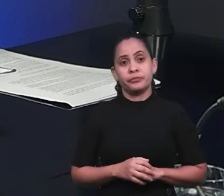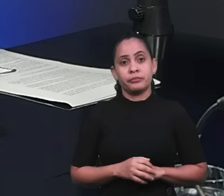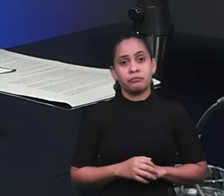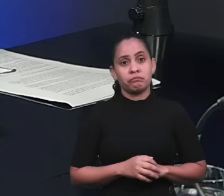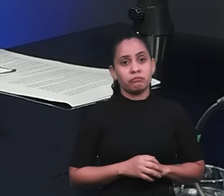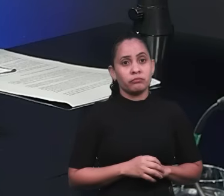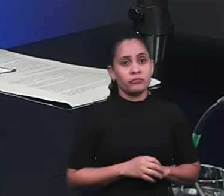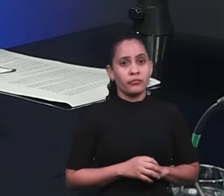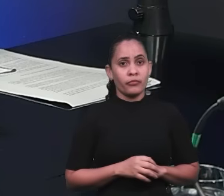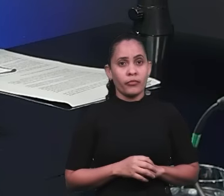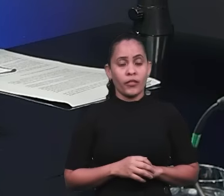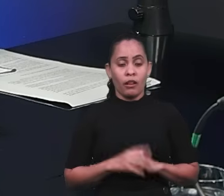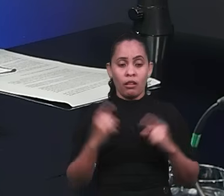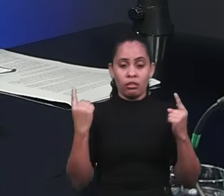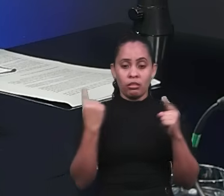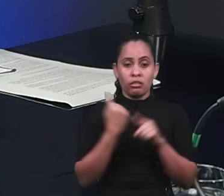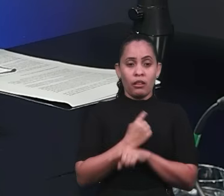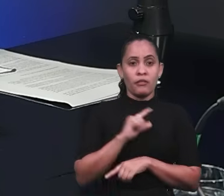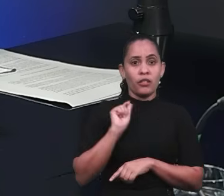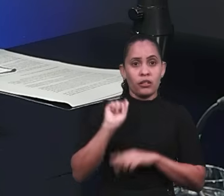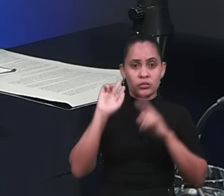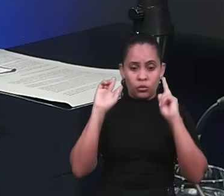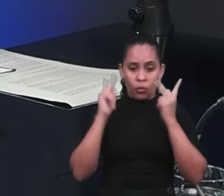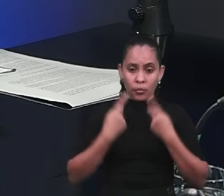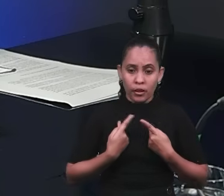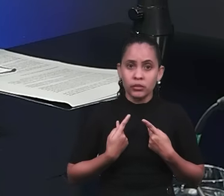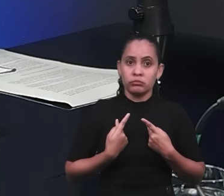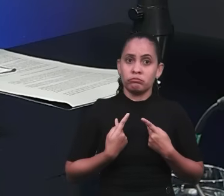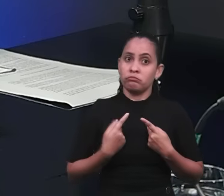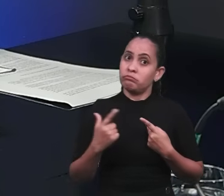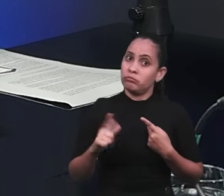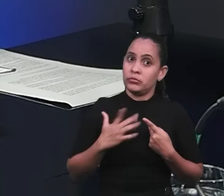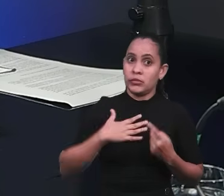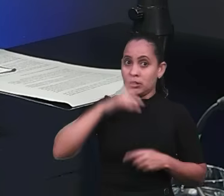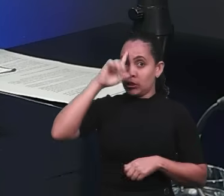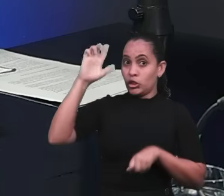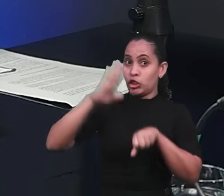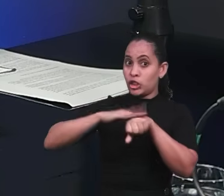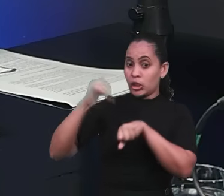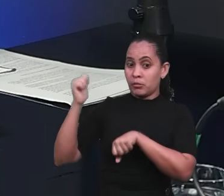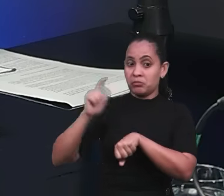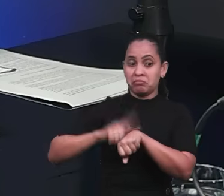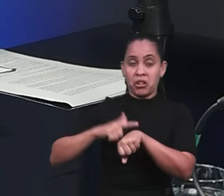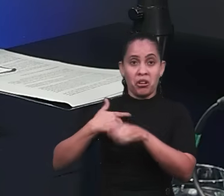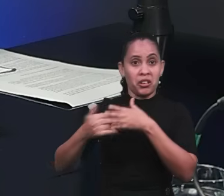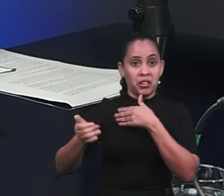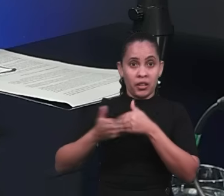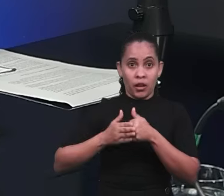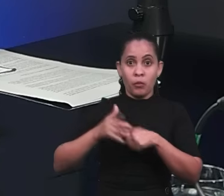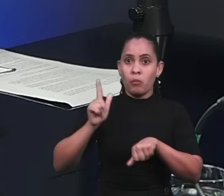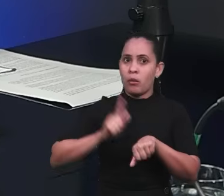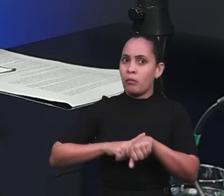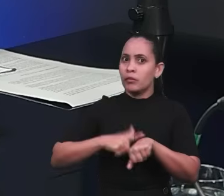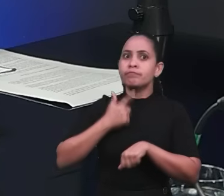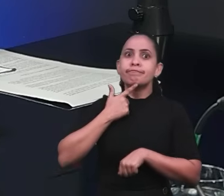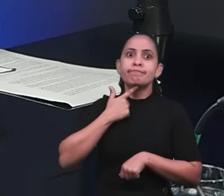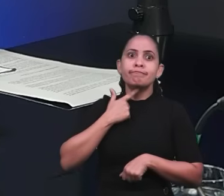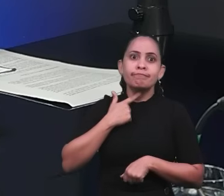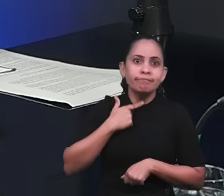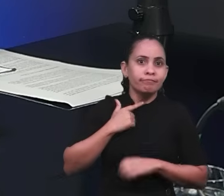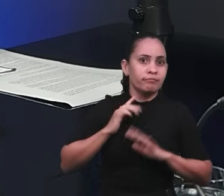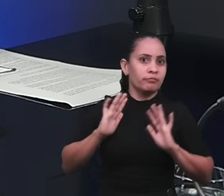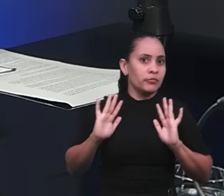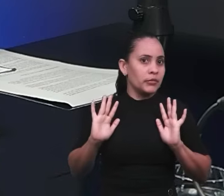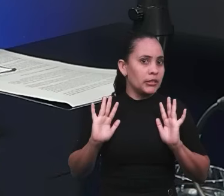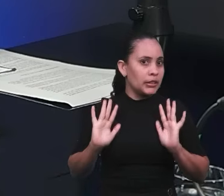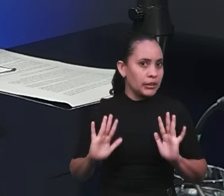a interferência do homem. Quer dizer, Deus chama na hora que ele quer, no momento em que ele quer.